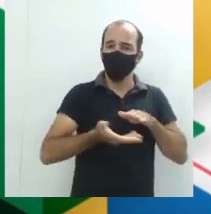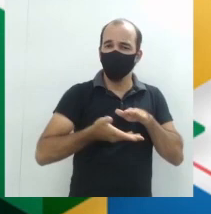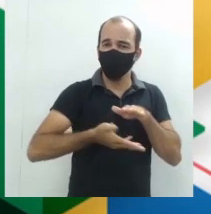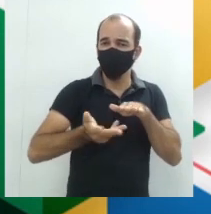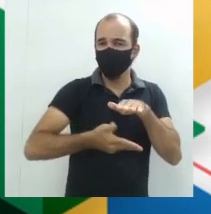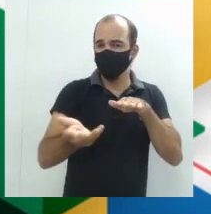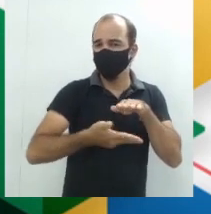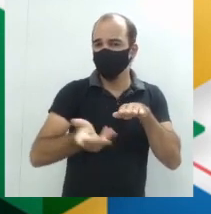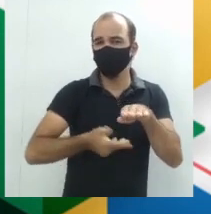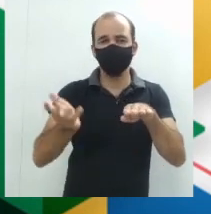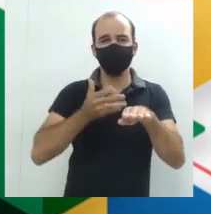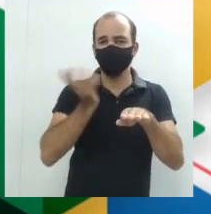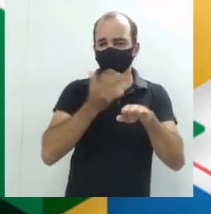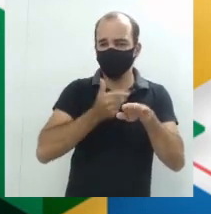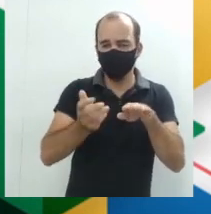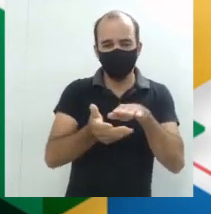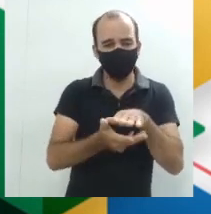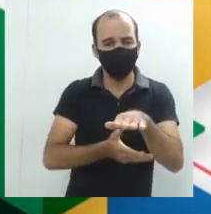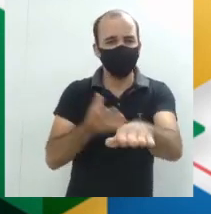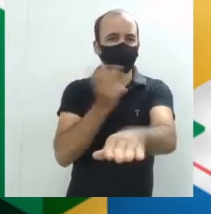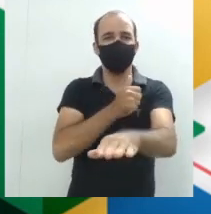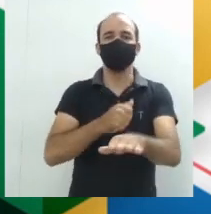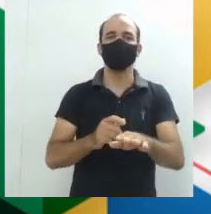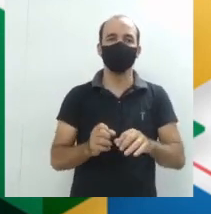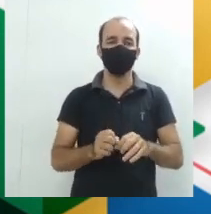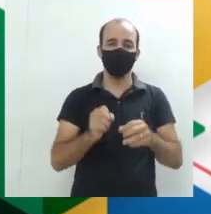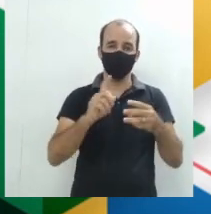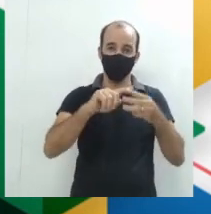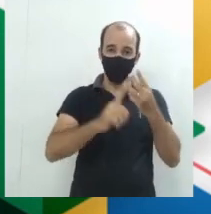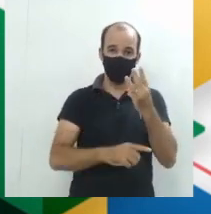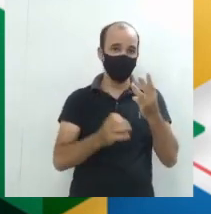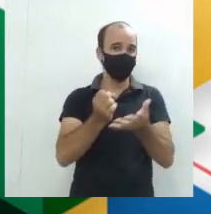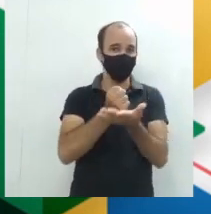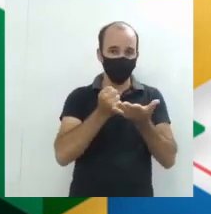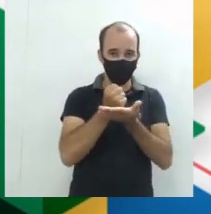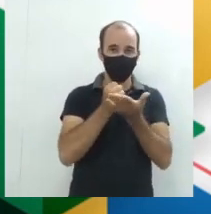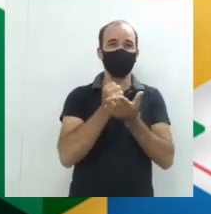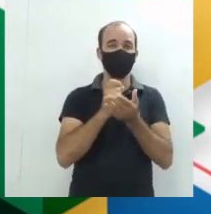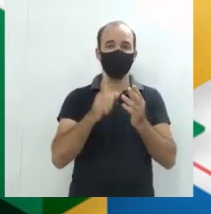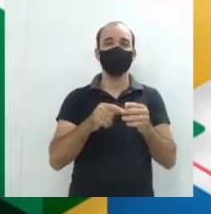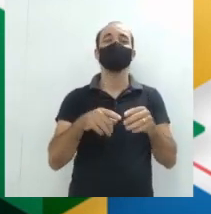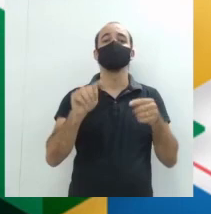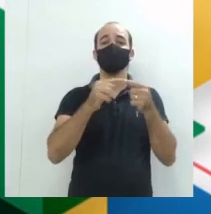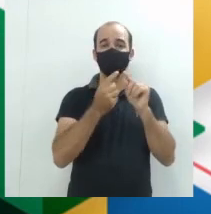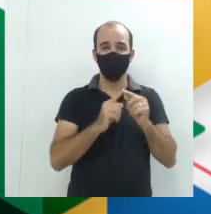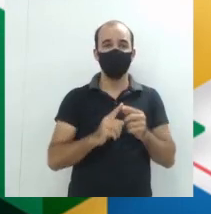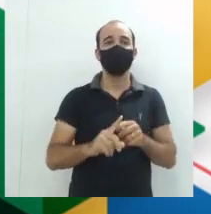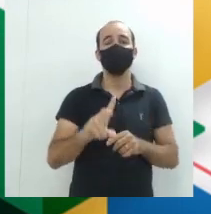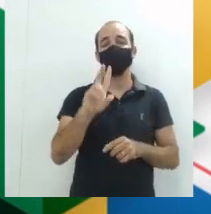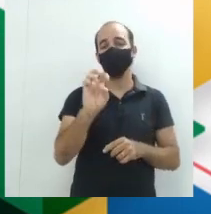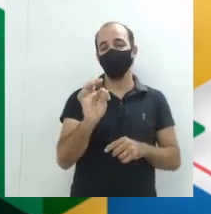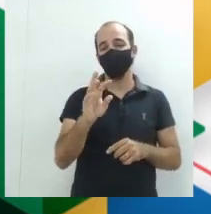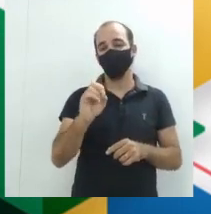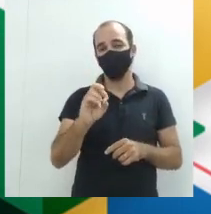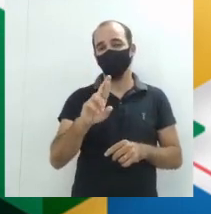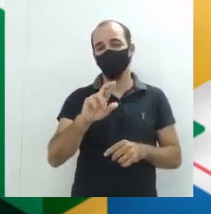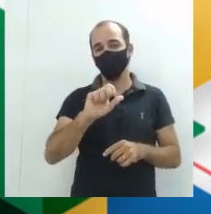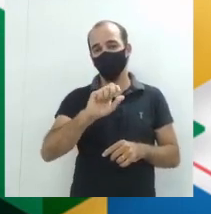mesma forma, vamos estudar em tela a velocidade vetorial média, chamada